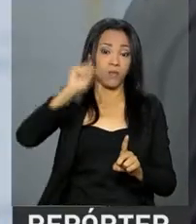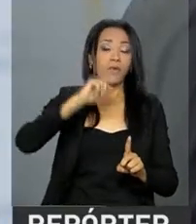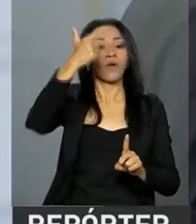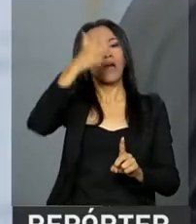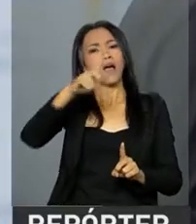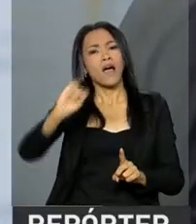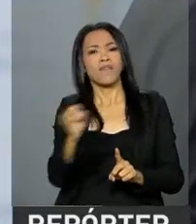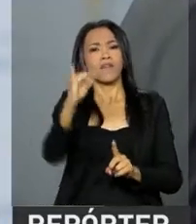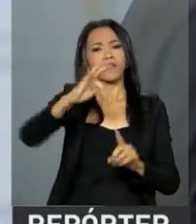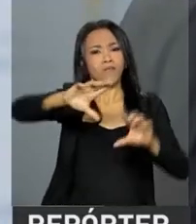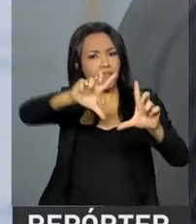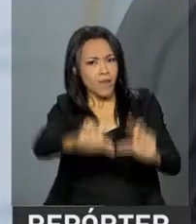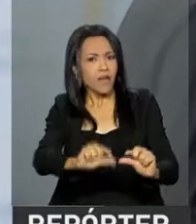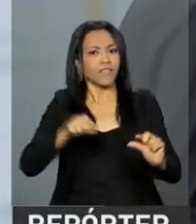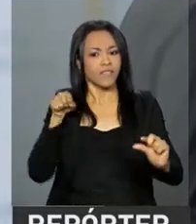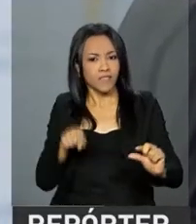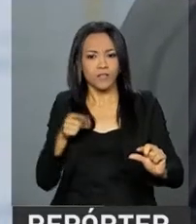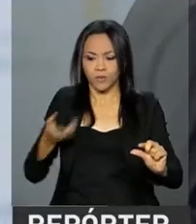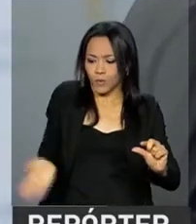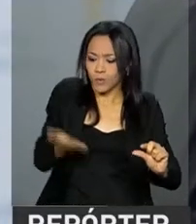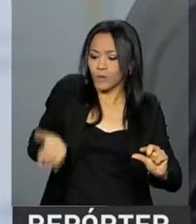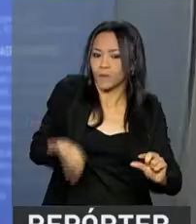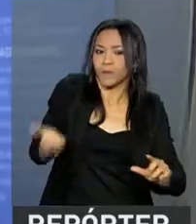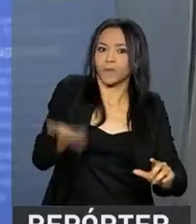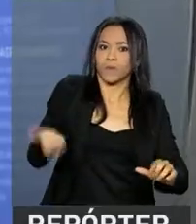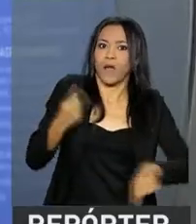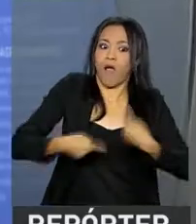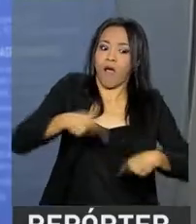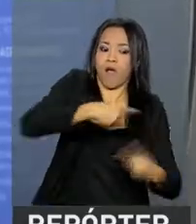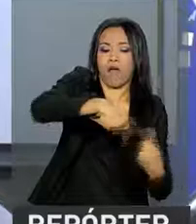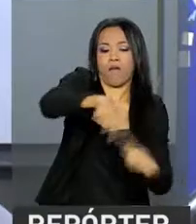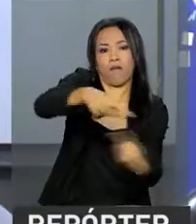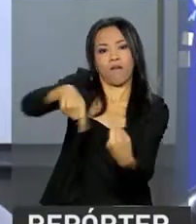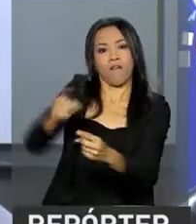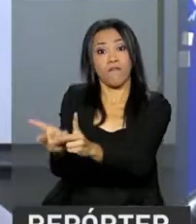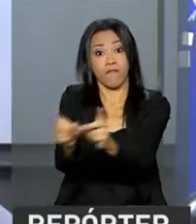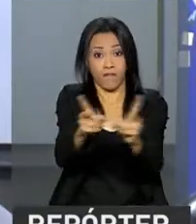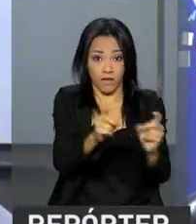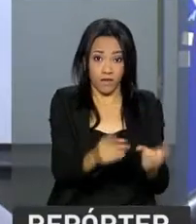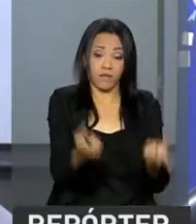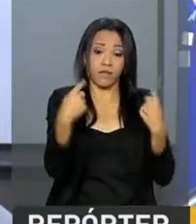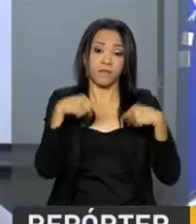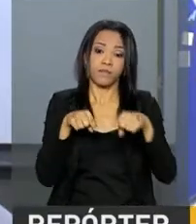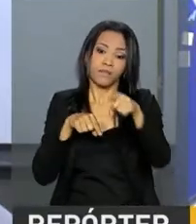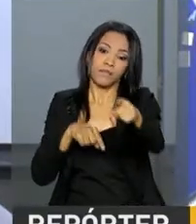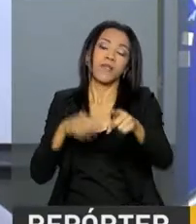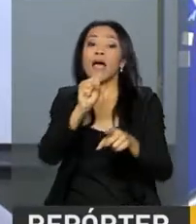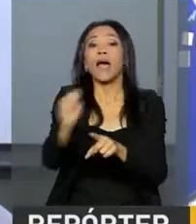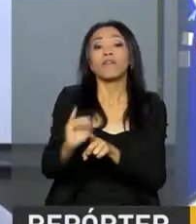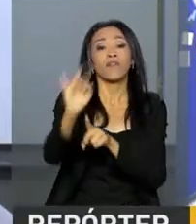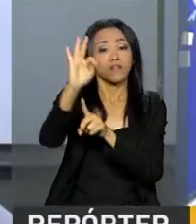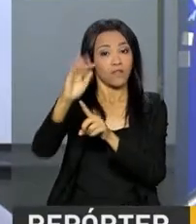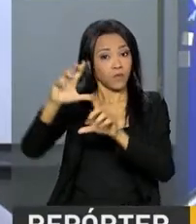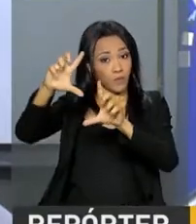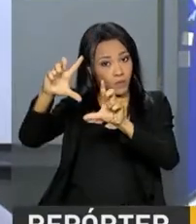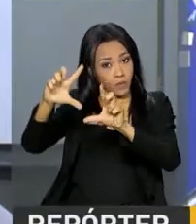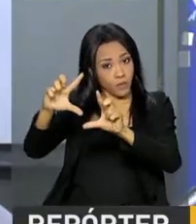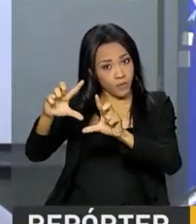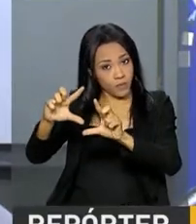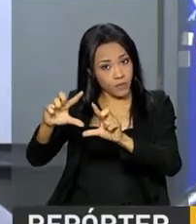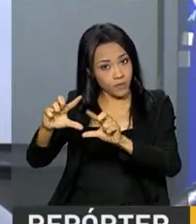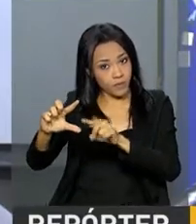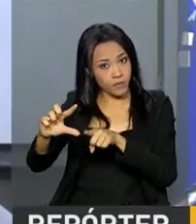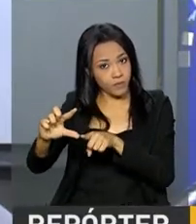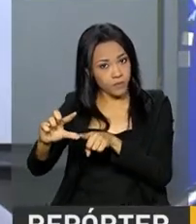mais baixa e isso pode aquecer as vendas também nos próximos meses a redução do ritmo da inflação é sistemática